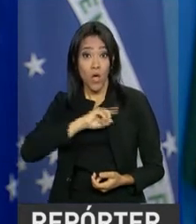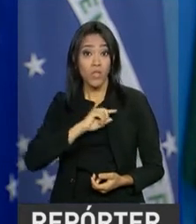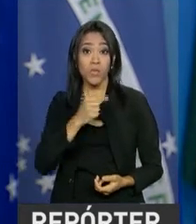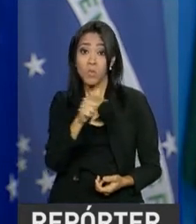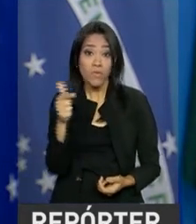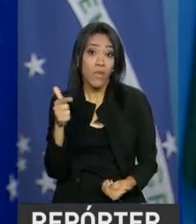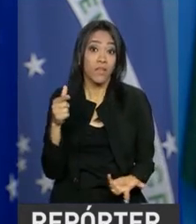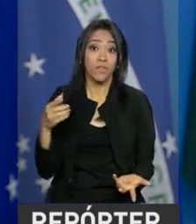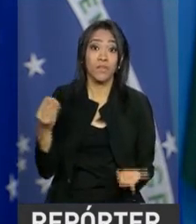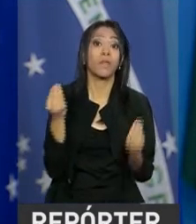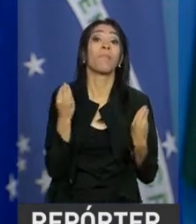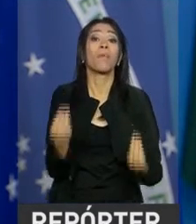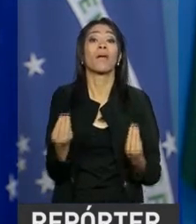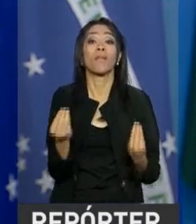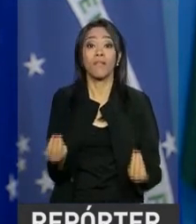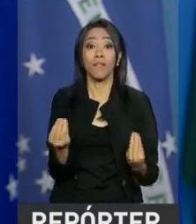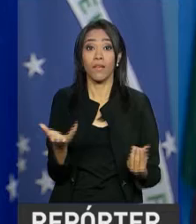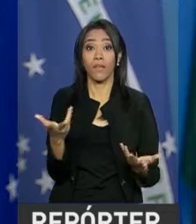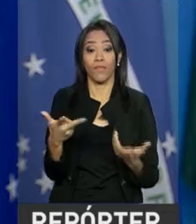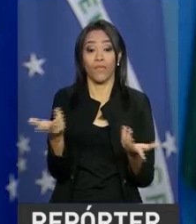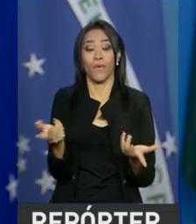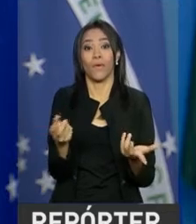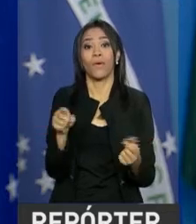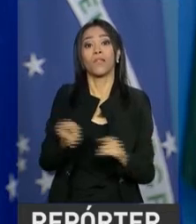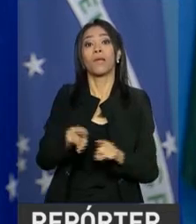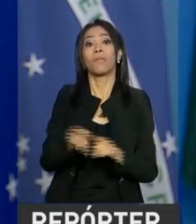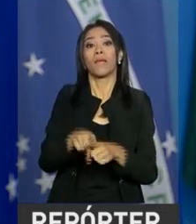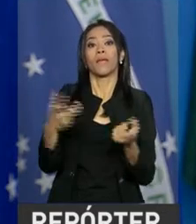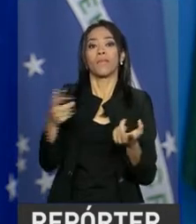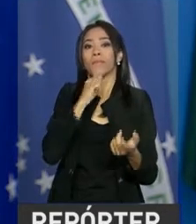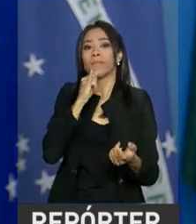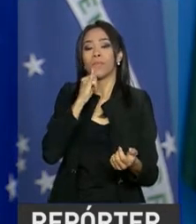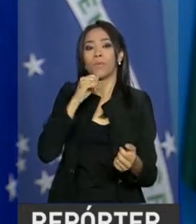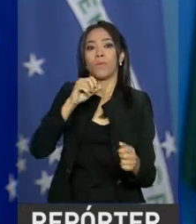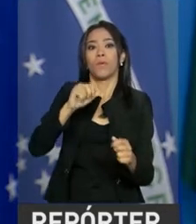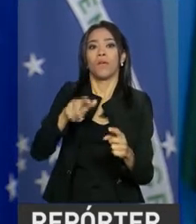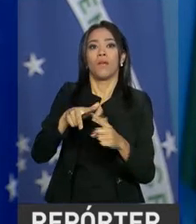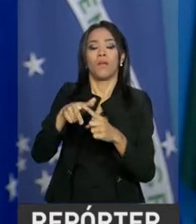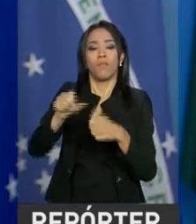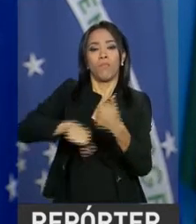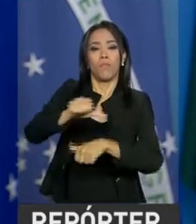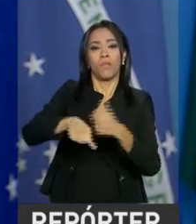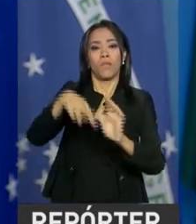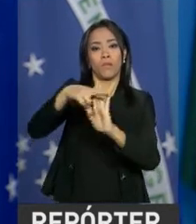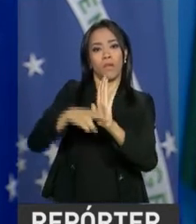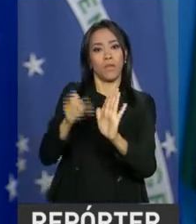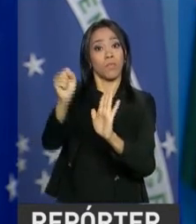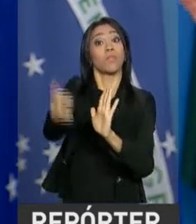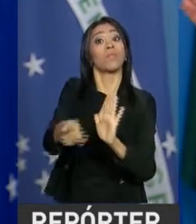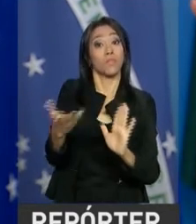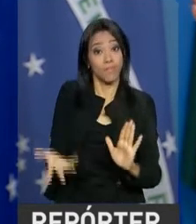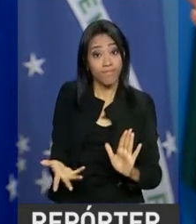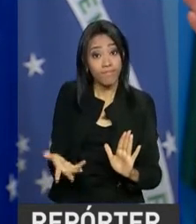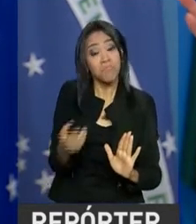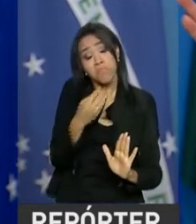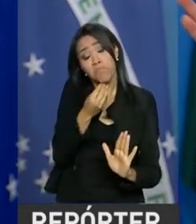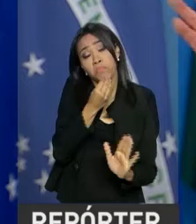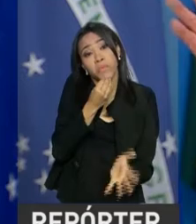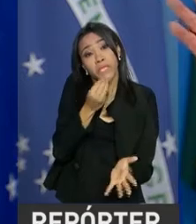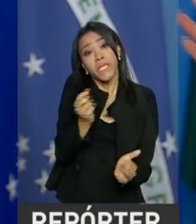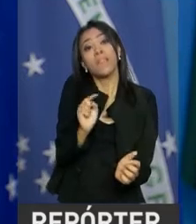pra que eu vou mexer na questão da previdência hora poderia perfeitamente deixar para depois